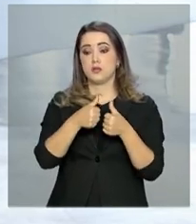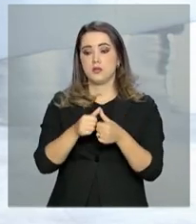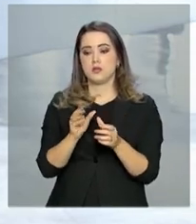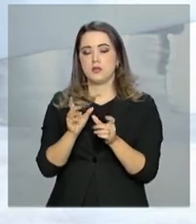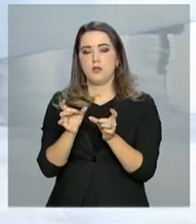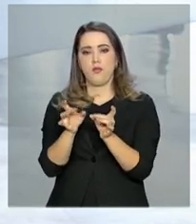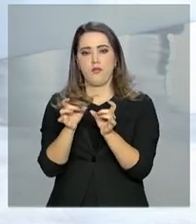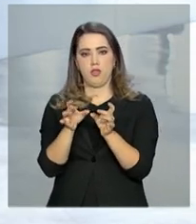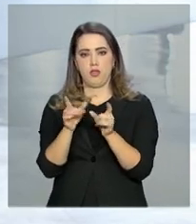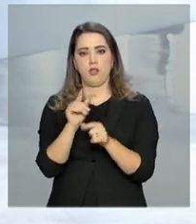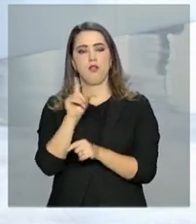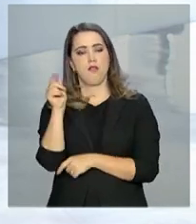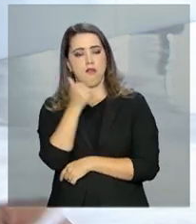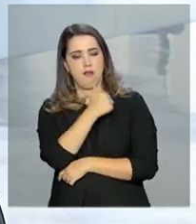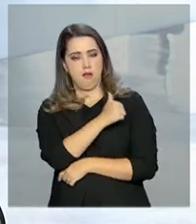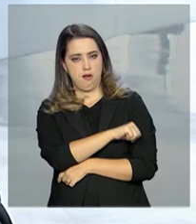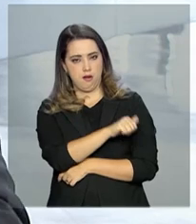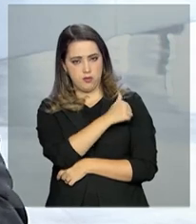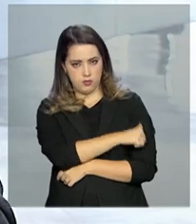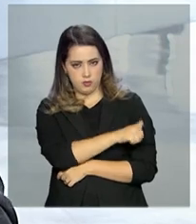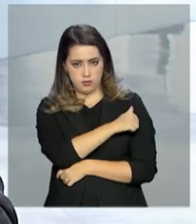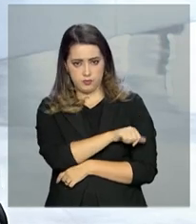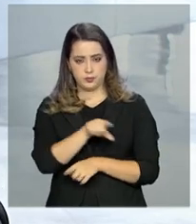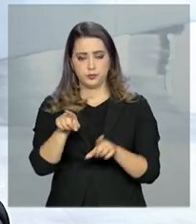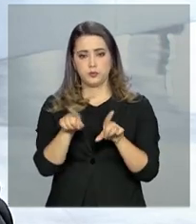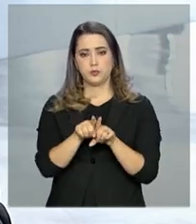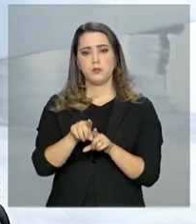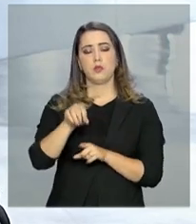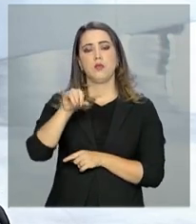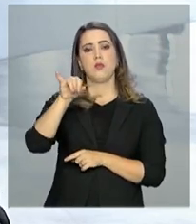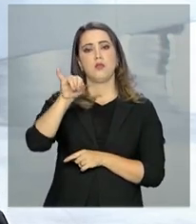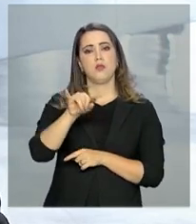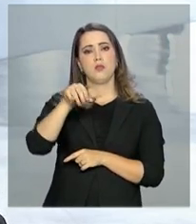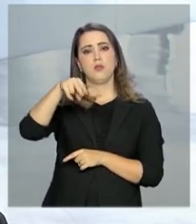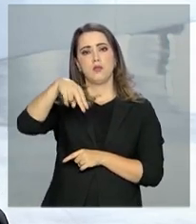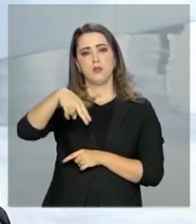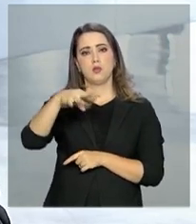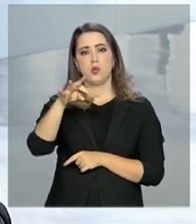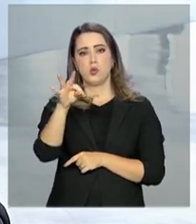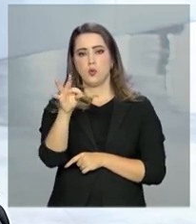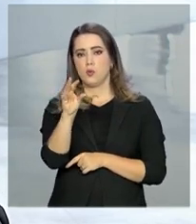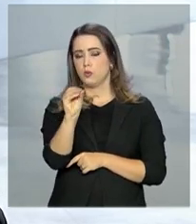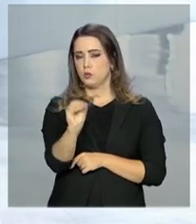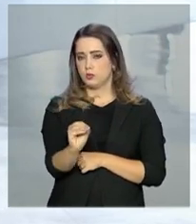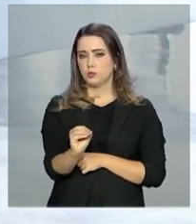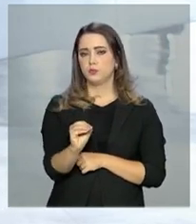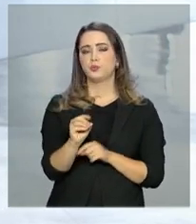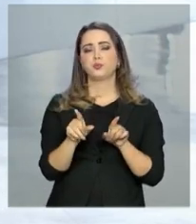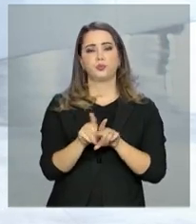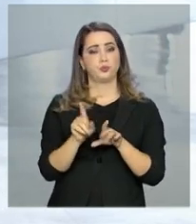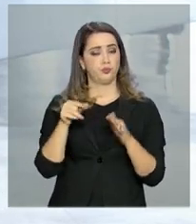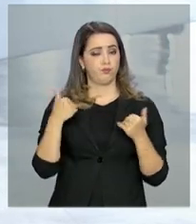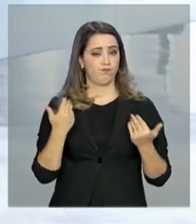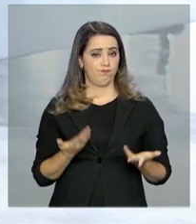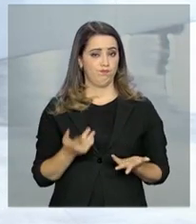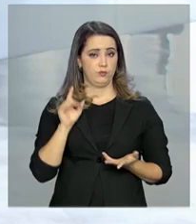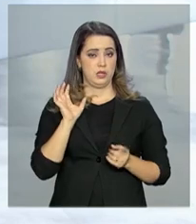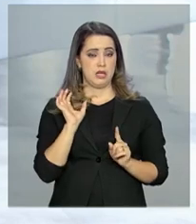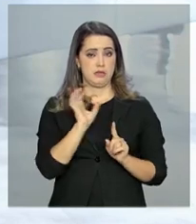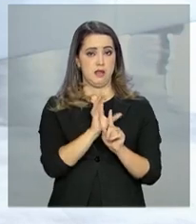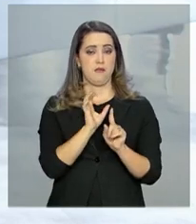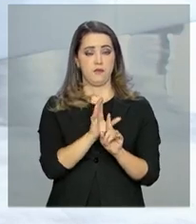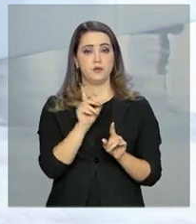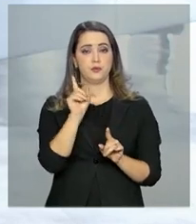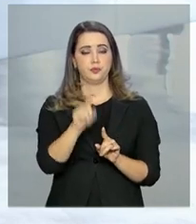de saúde do estado do rio de janeiro quanto do instituto nacional de traumatologia e ortopedia e essa influência